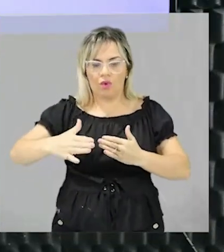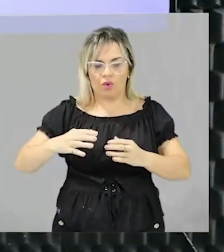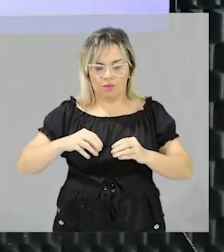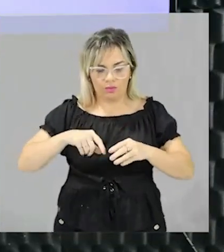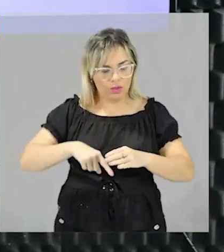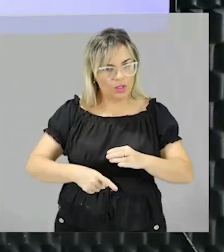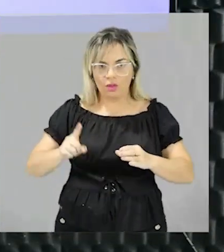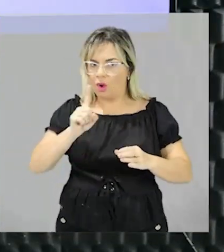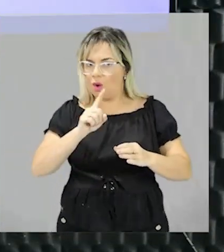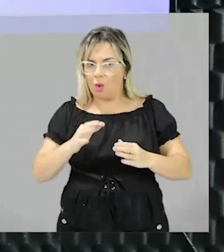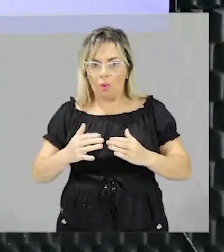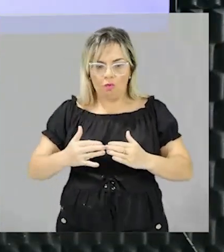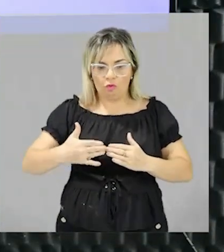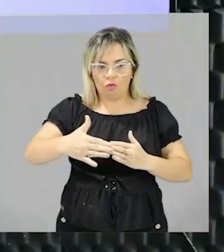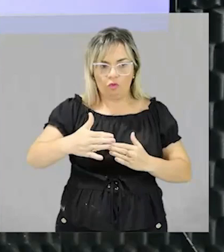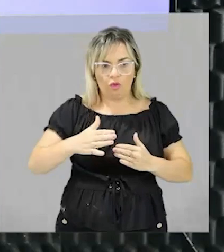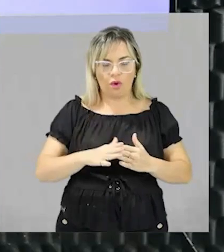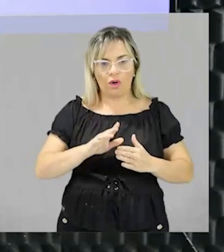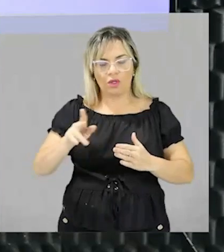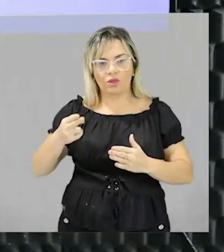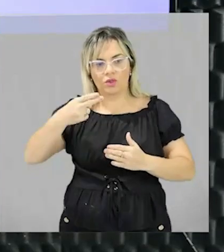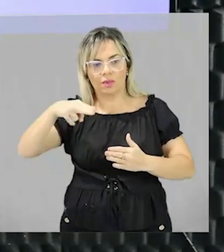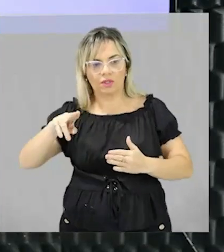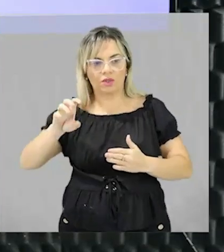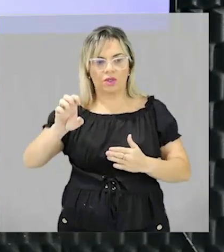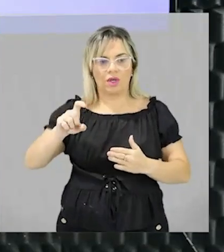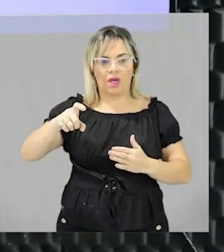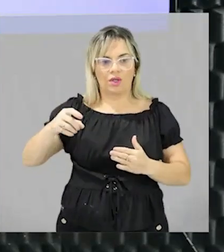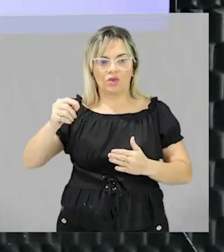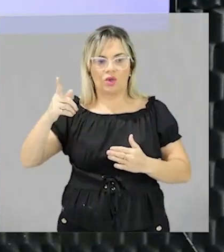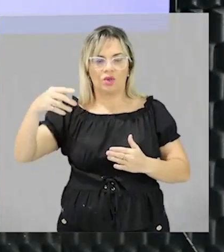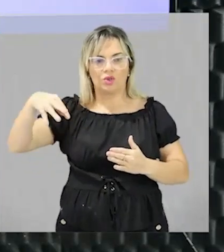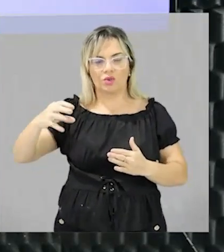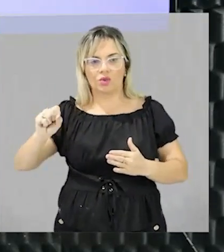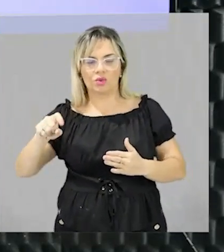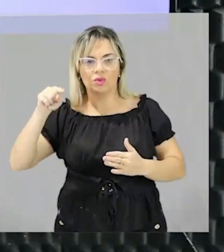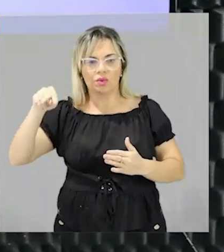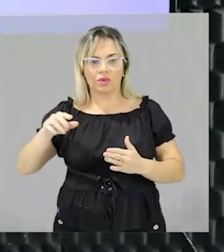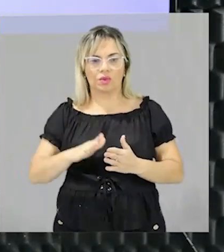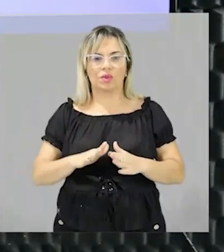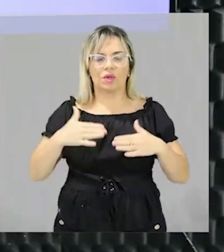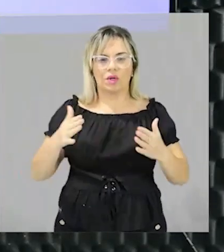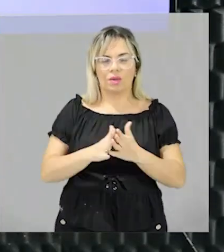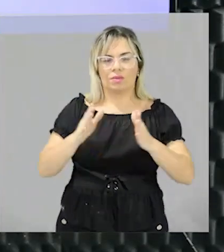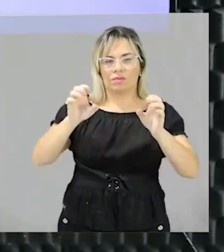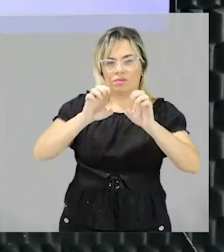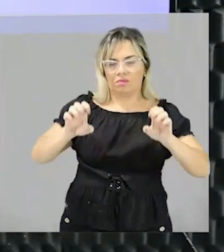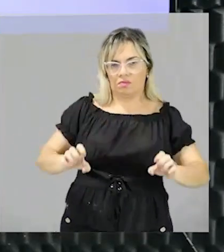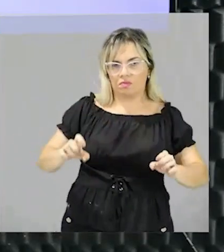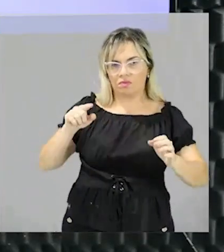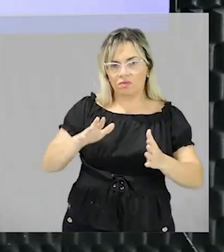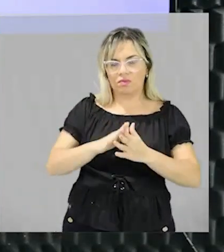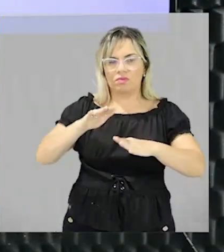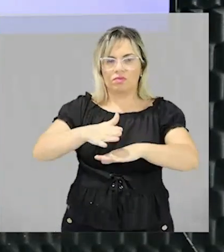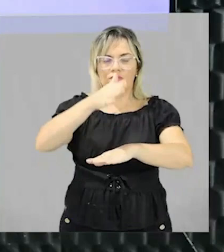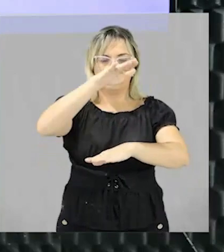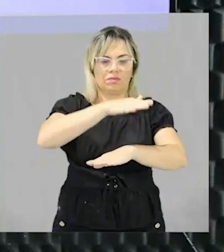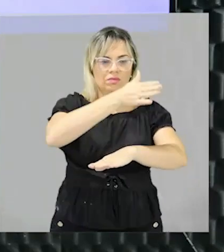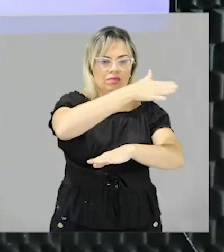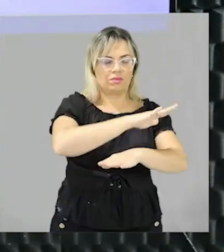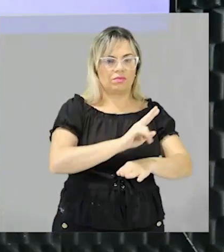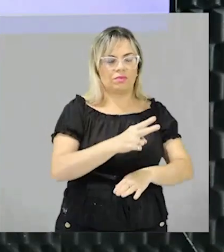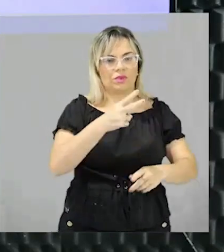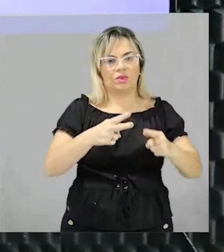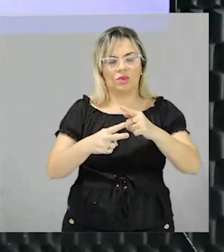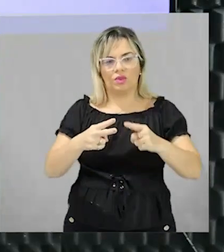são chamados de agentes exógenos, tá certo? Quando a gente vai estudar estruturas aí de relevo, estruturas geológicas, vão existir dois